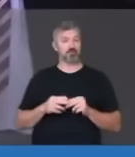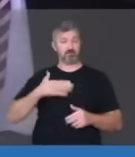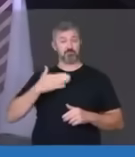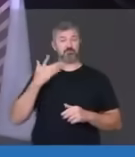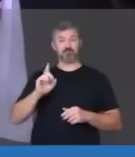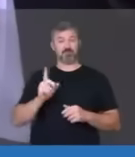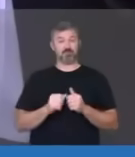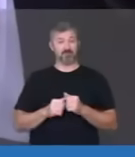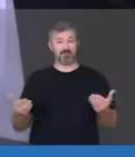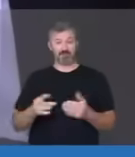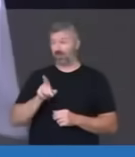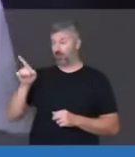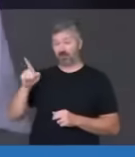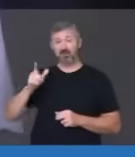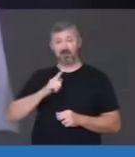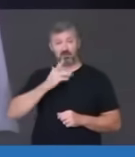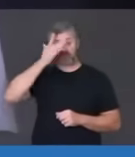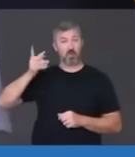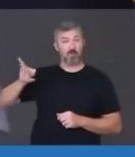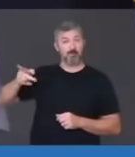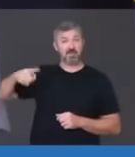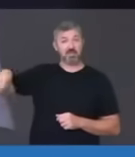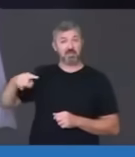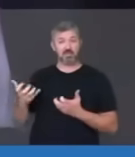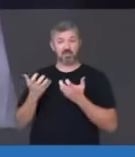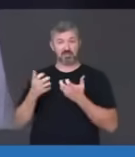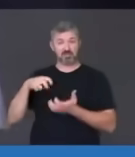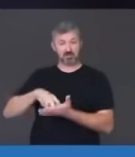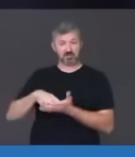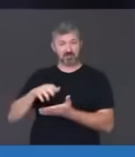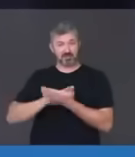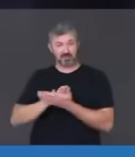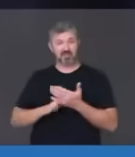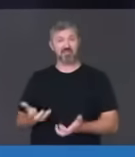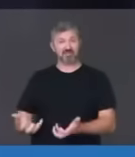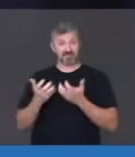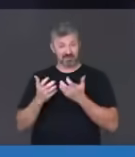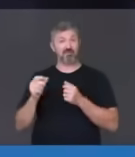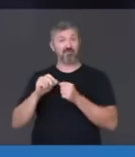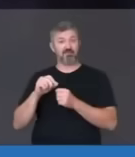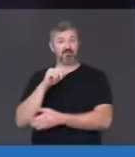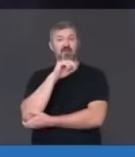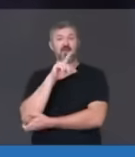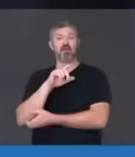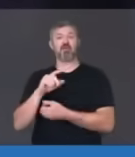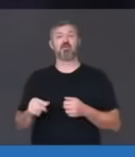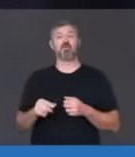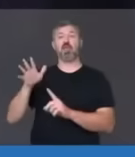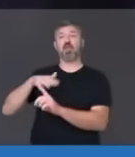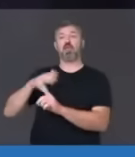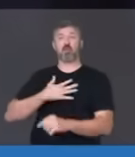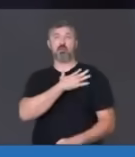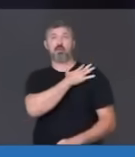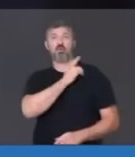que nós tenhamos aqui essas mesmas pessoas que querem a impunidade, que querem e que fazem loas à ditadura